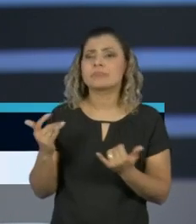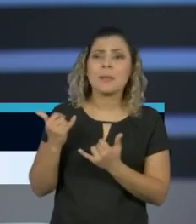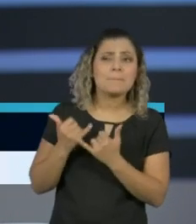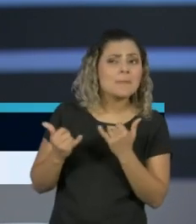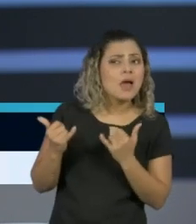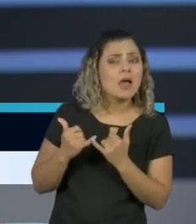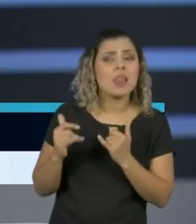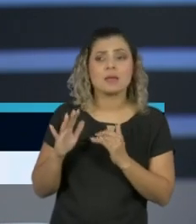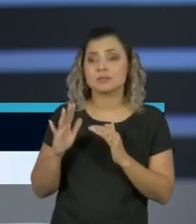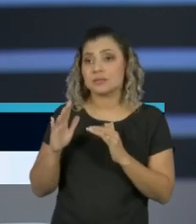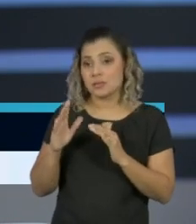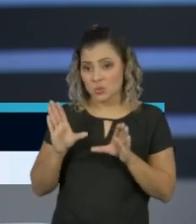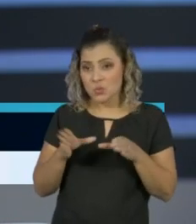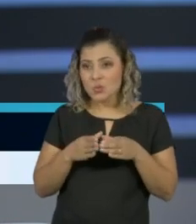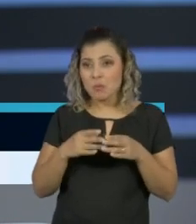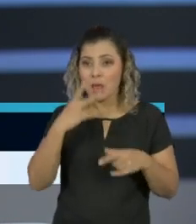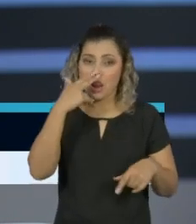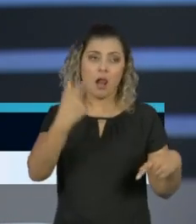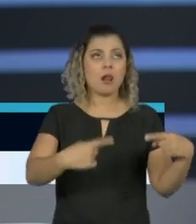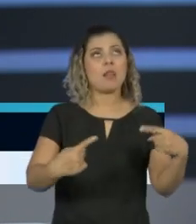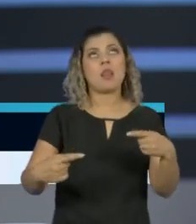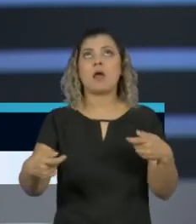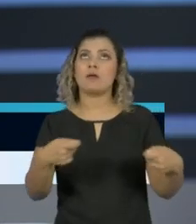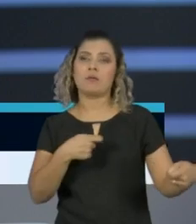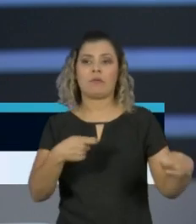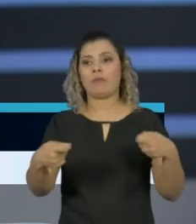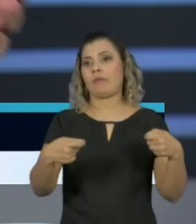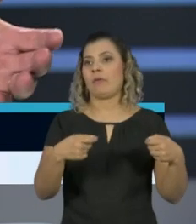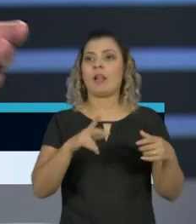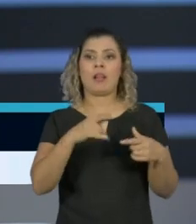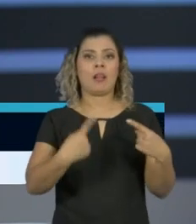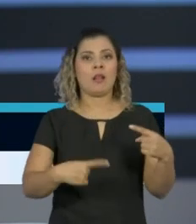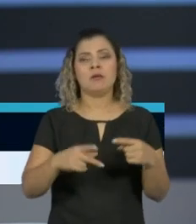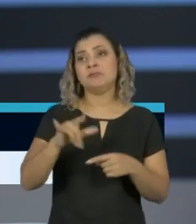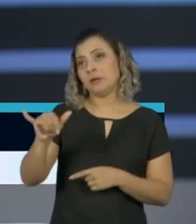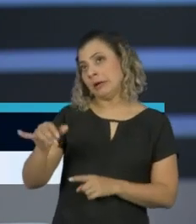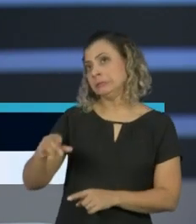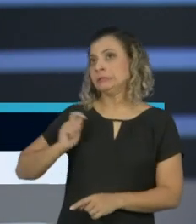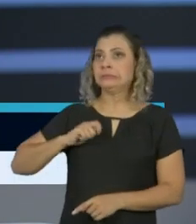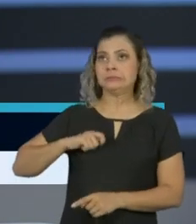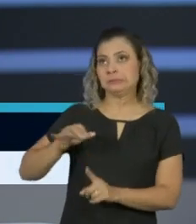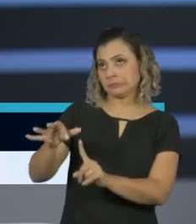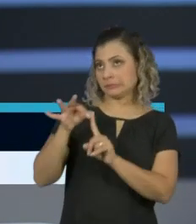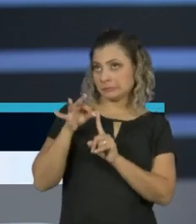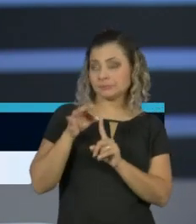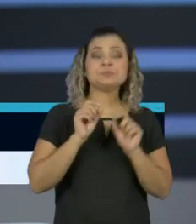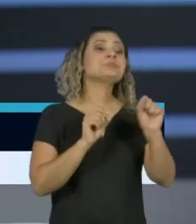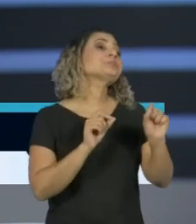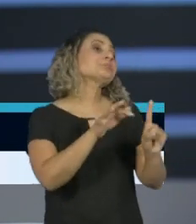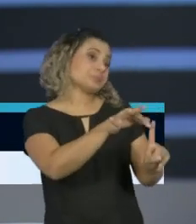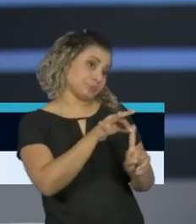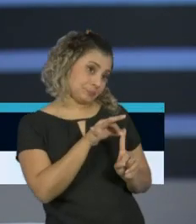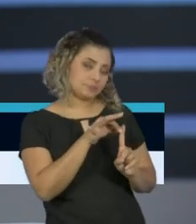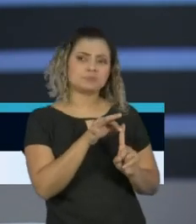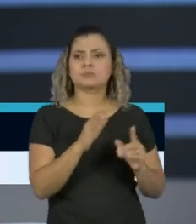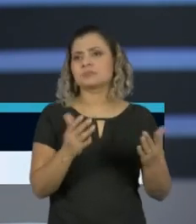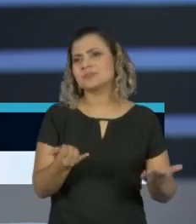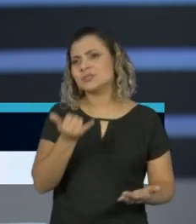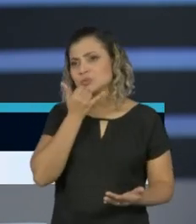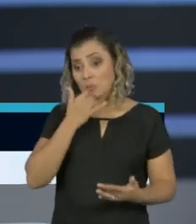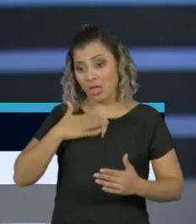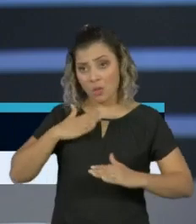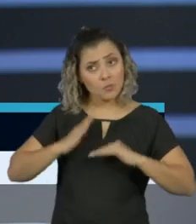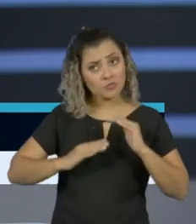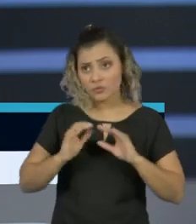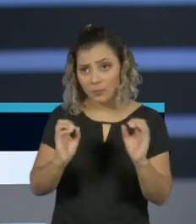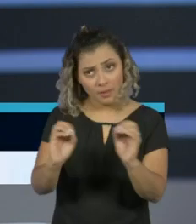voltados esse pessoal que tá discutindo aí de você vai ter o delegado delegado com o primeiro eu acho que olhando de fora entendeu